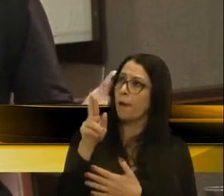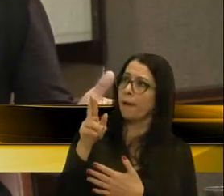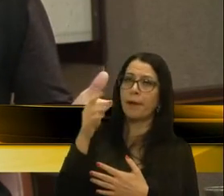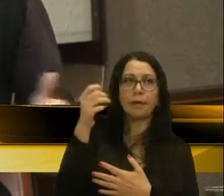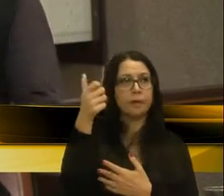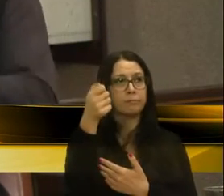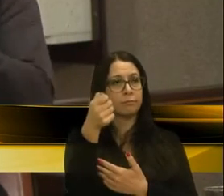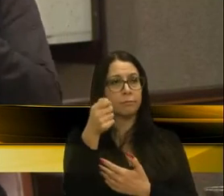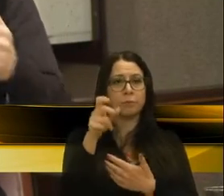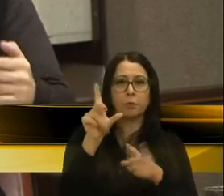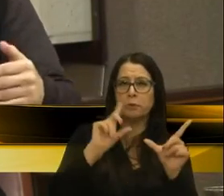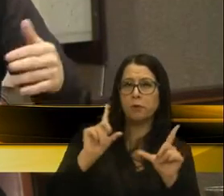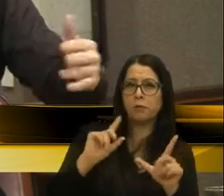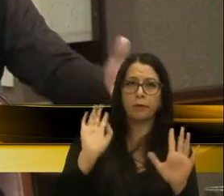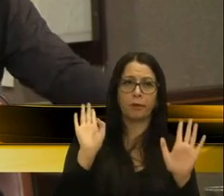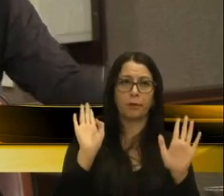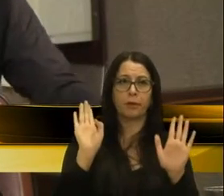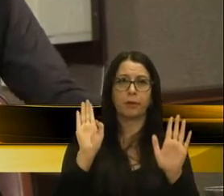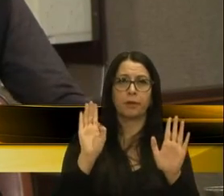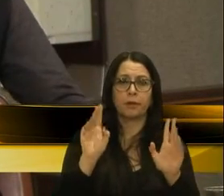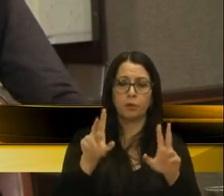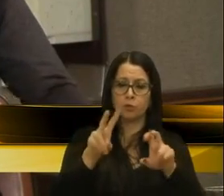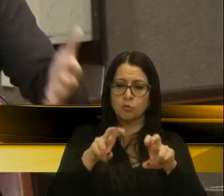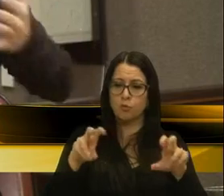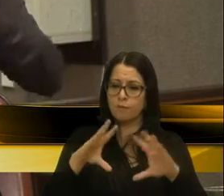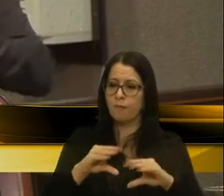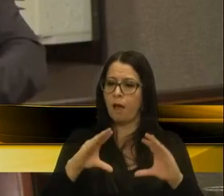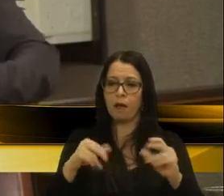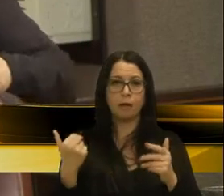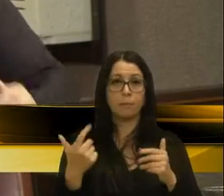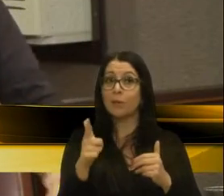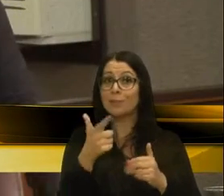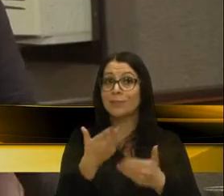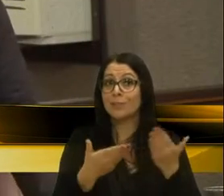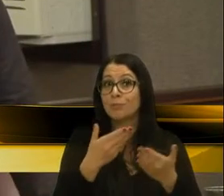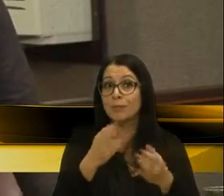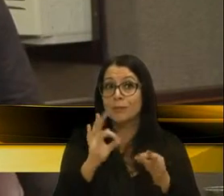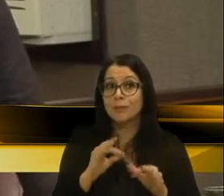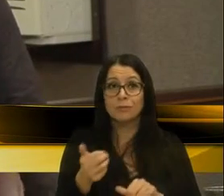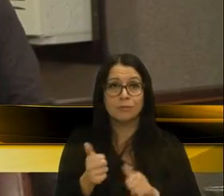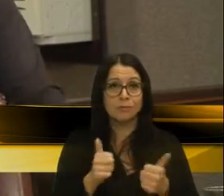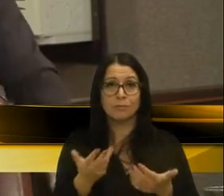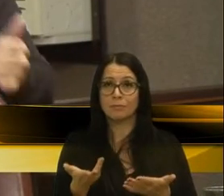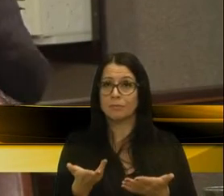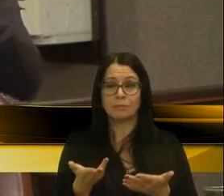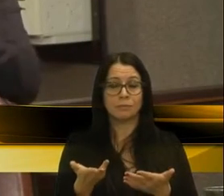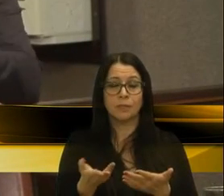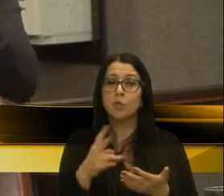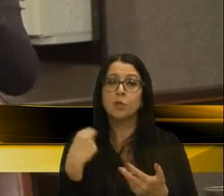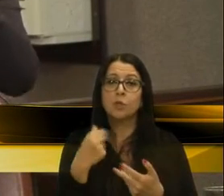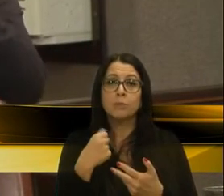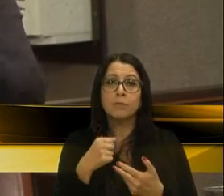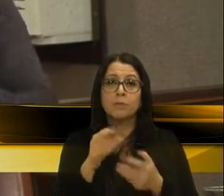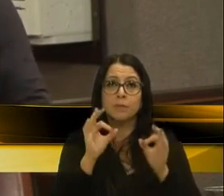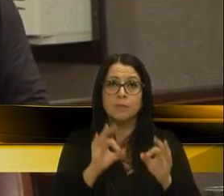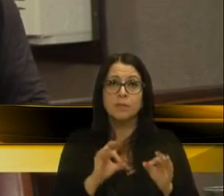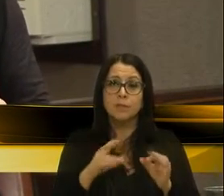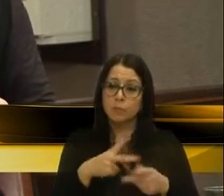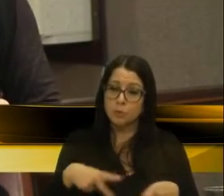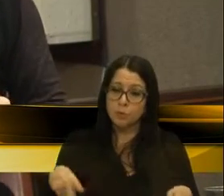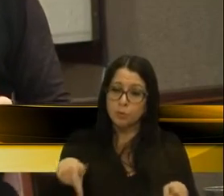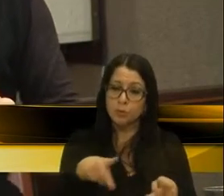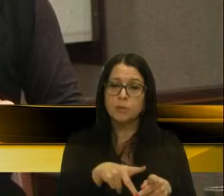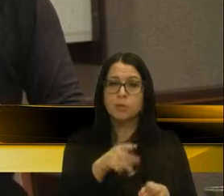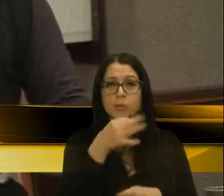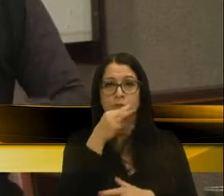ar-condicionado, com TV, com poltrona, mas não ter atendimento de qualidade. Nós precisamos garantir para toda a população